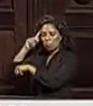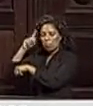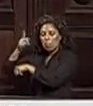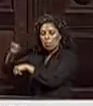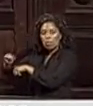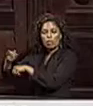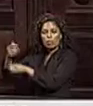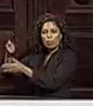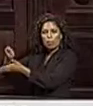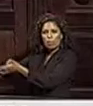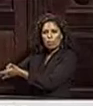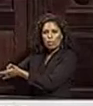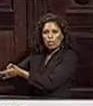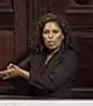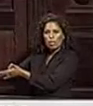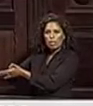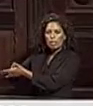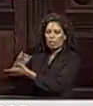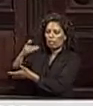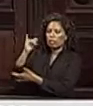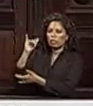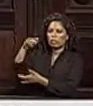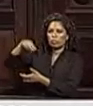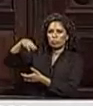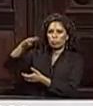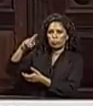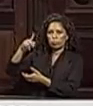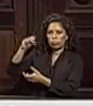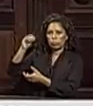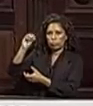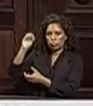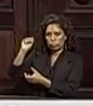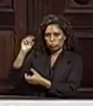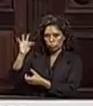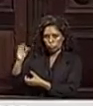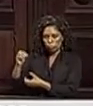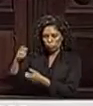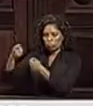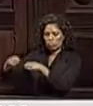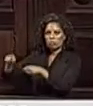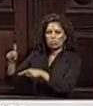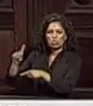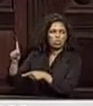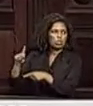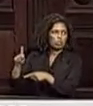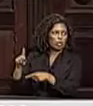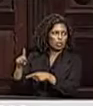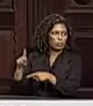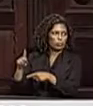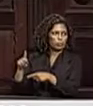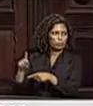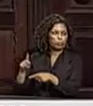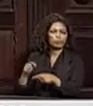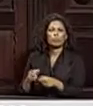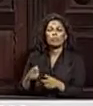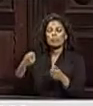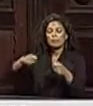suspensão incide sobre que tributos? O imposto sobre importação, imposto sobre produtos